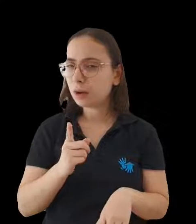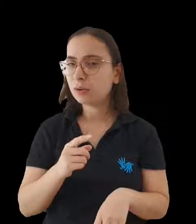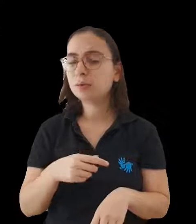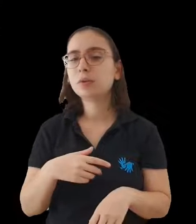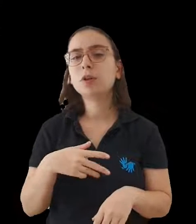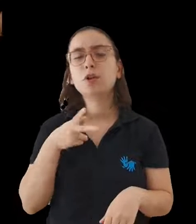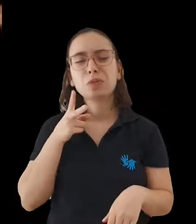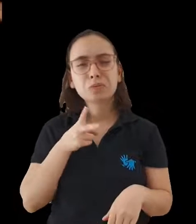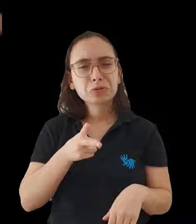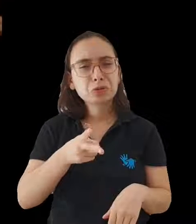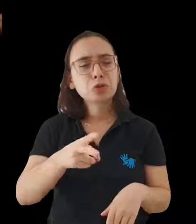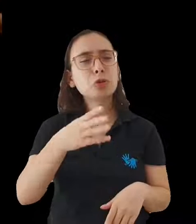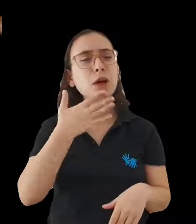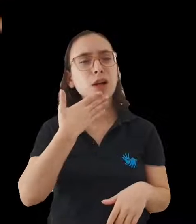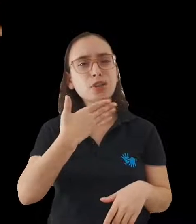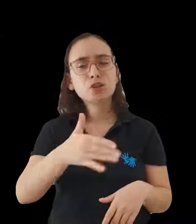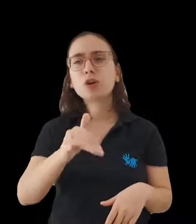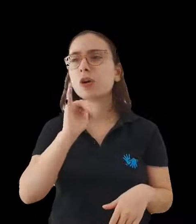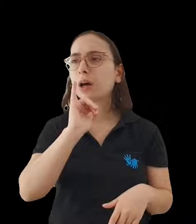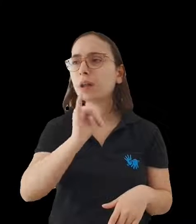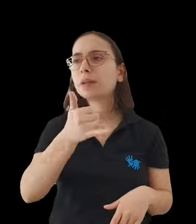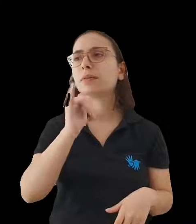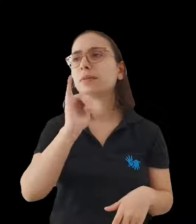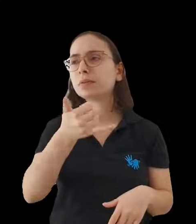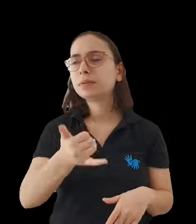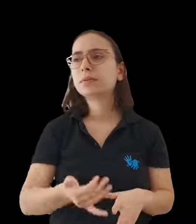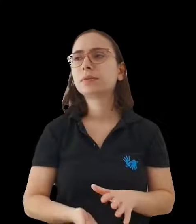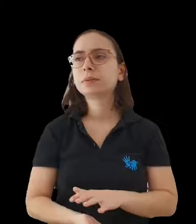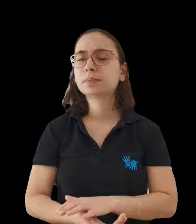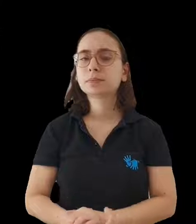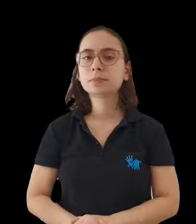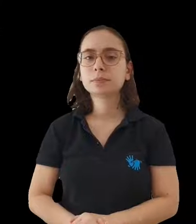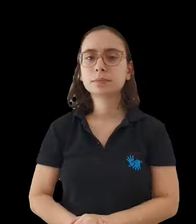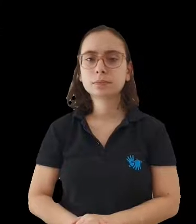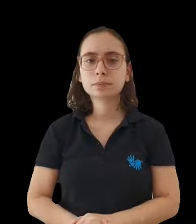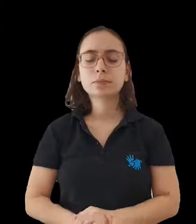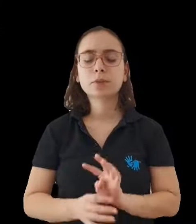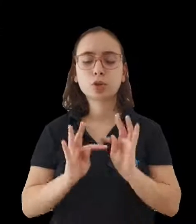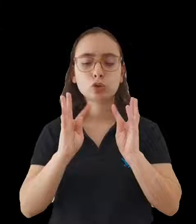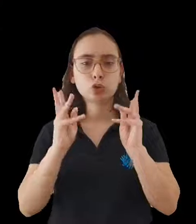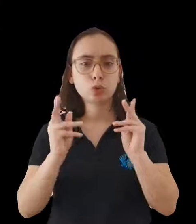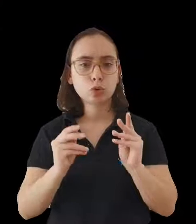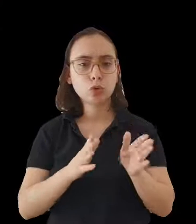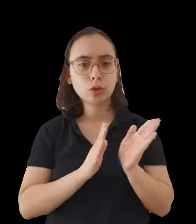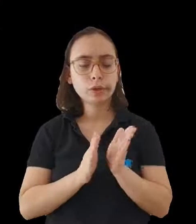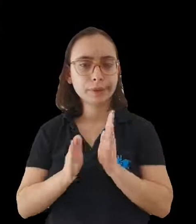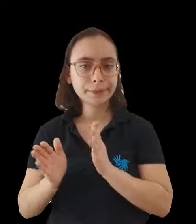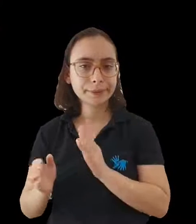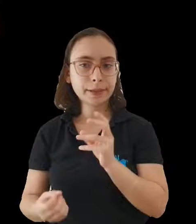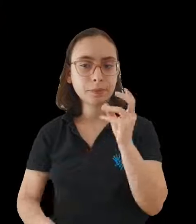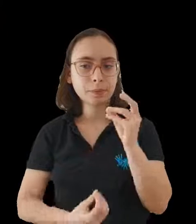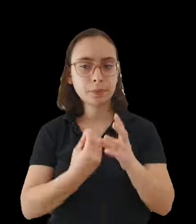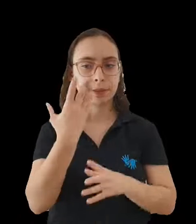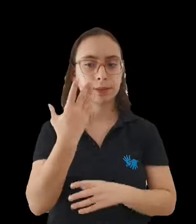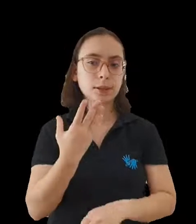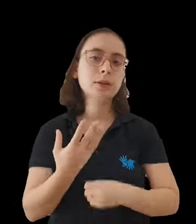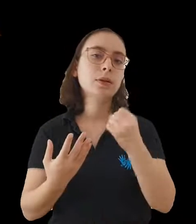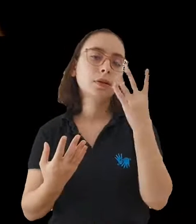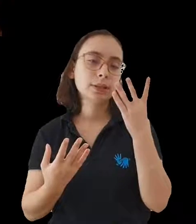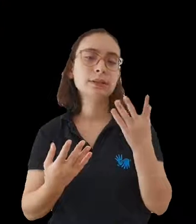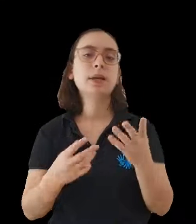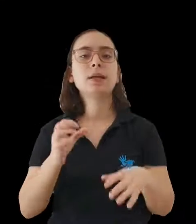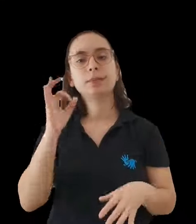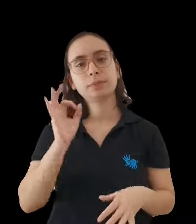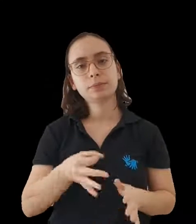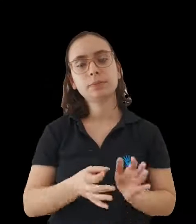tudo já organizado. Tem que estar tudo organizado para o boneco aparecer na hora certa. E